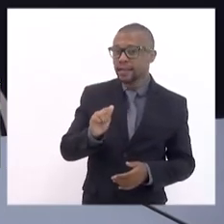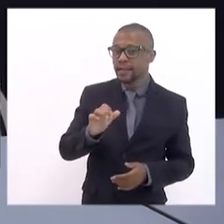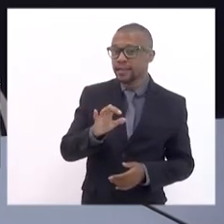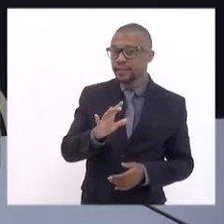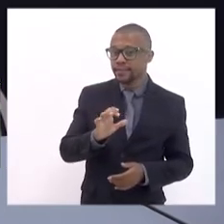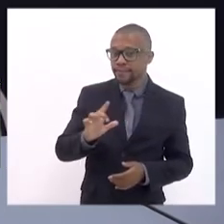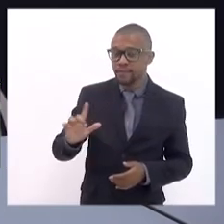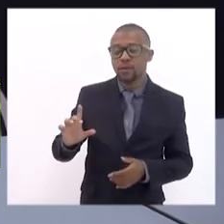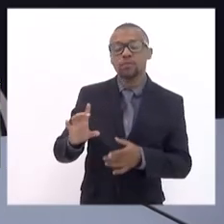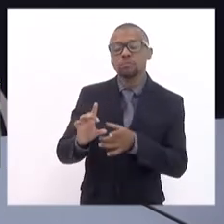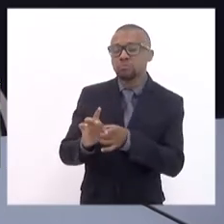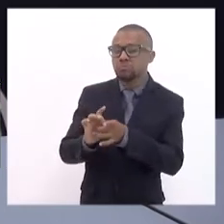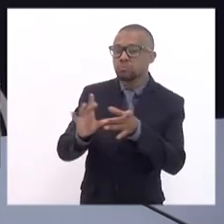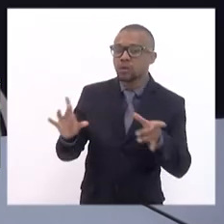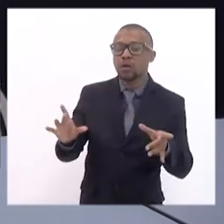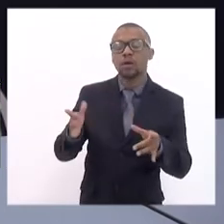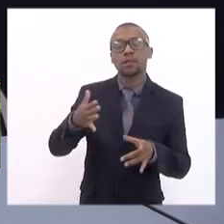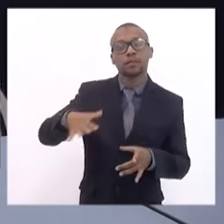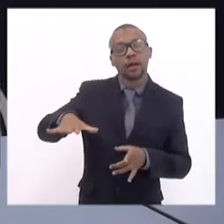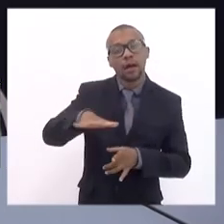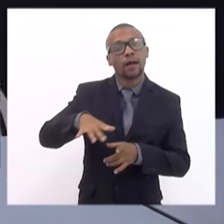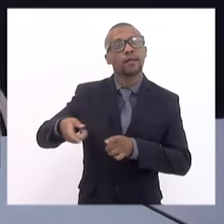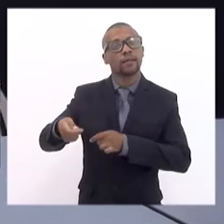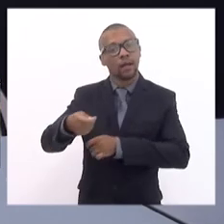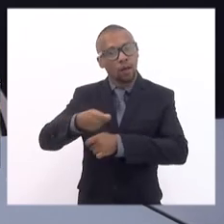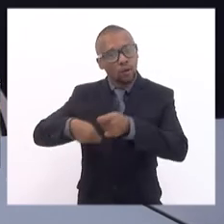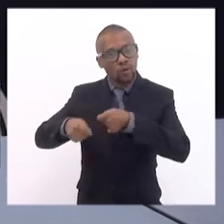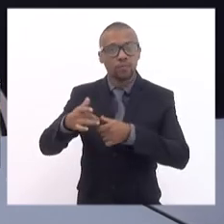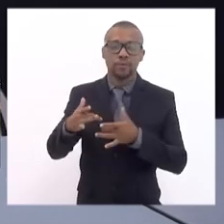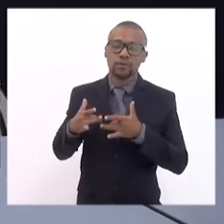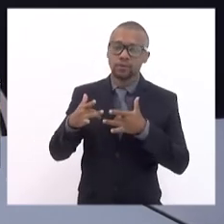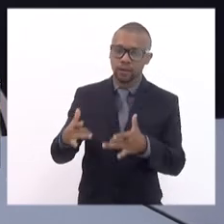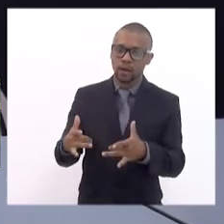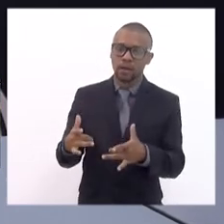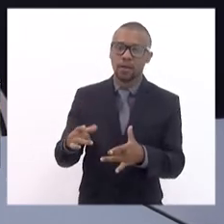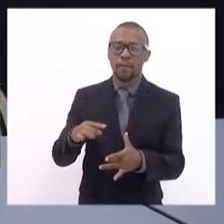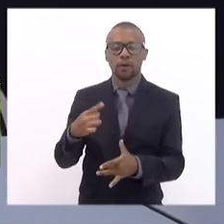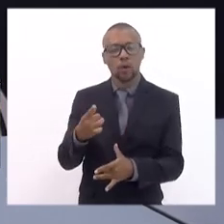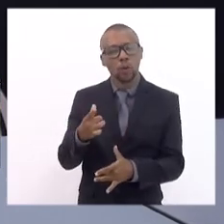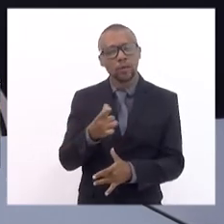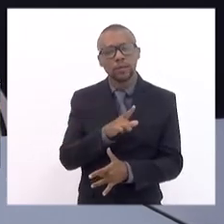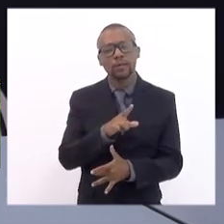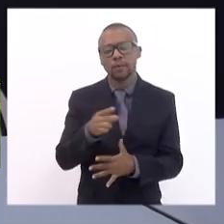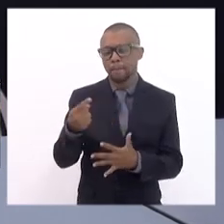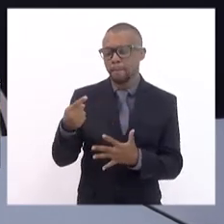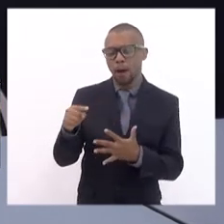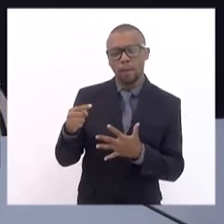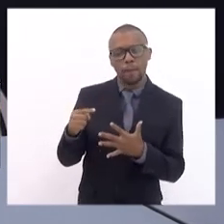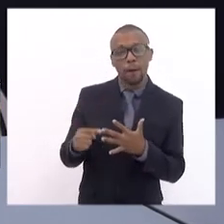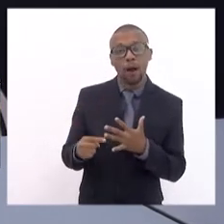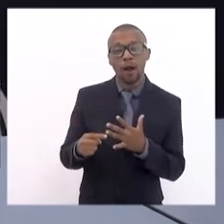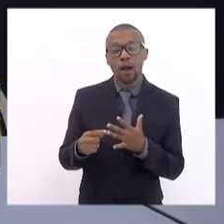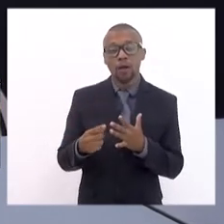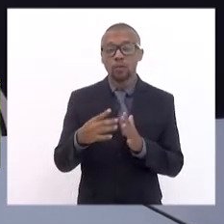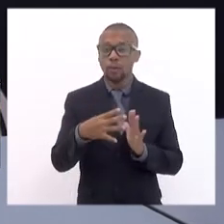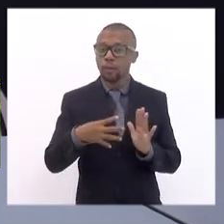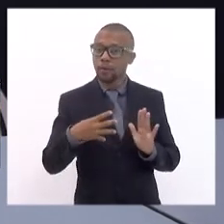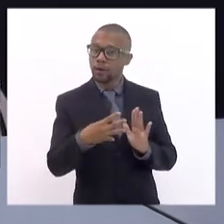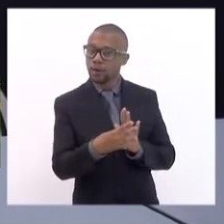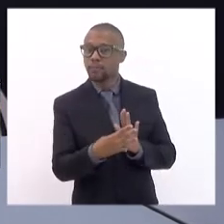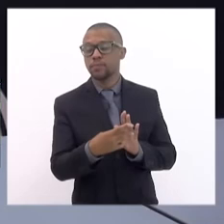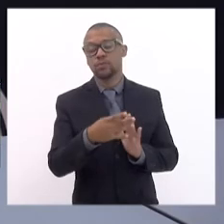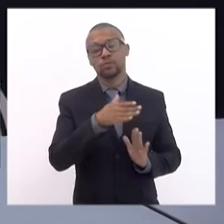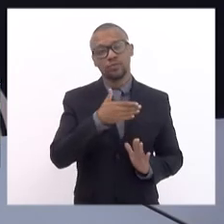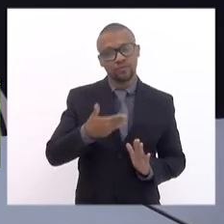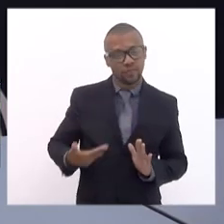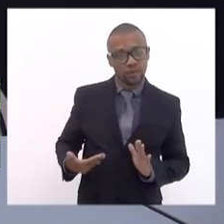da economia solidária, para que possa, serão implantadas no programa de governo 50 casas dos trabalhadores no estado do